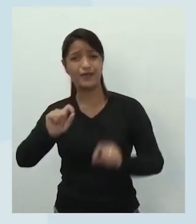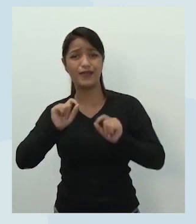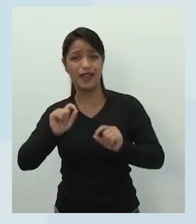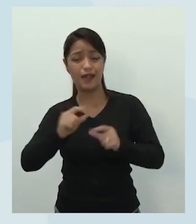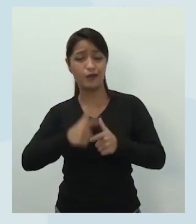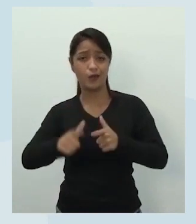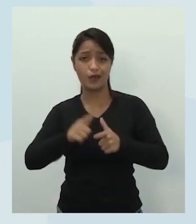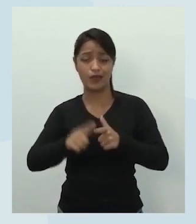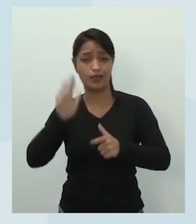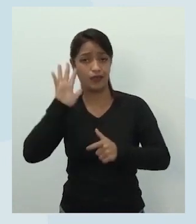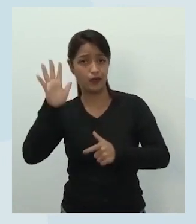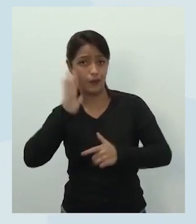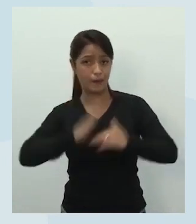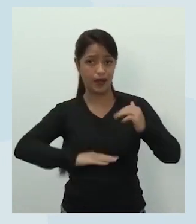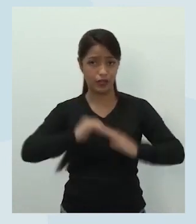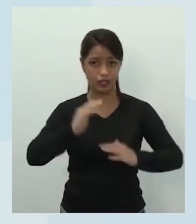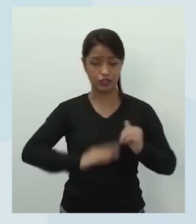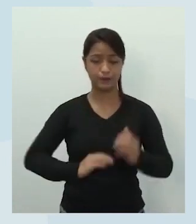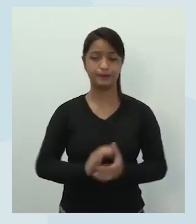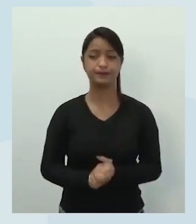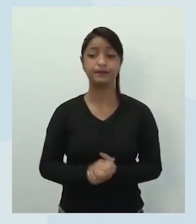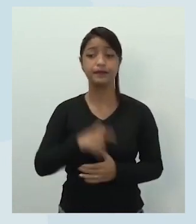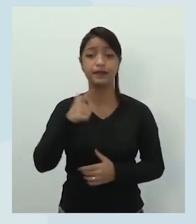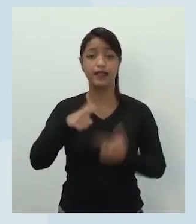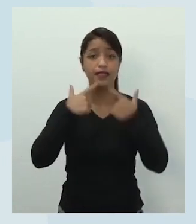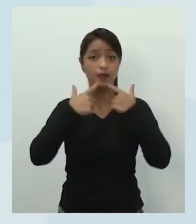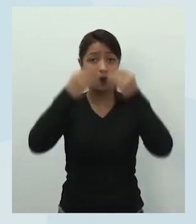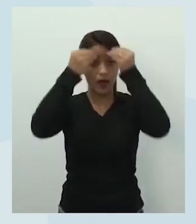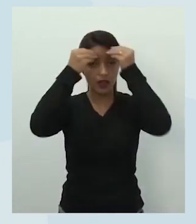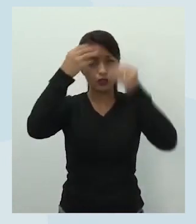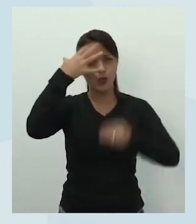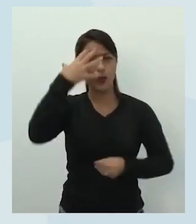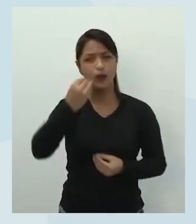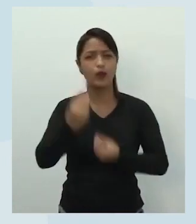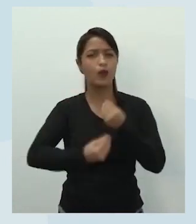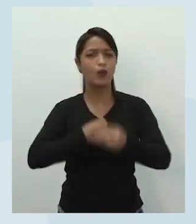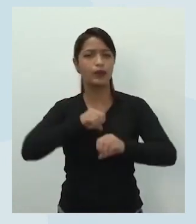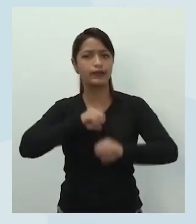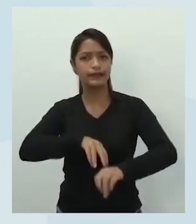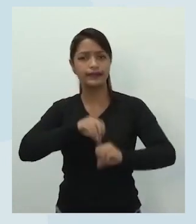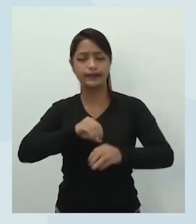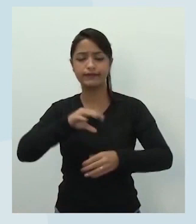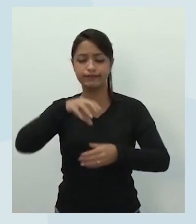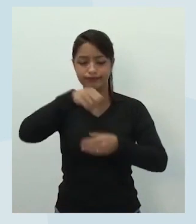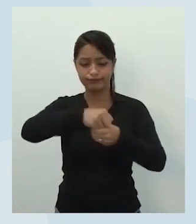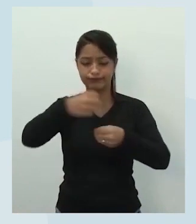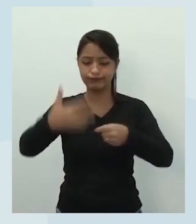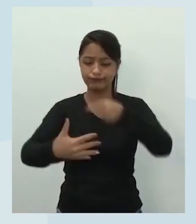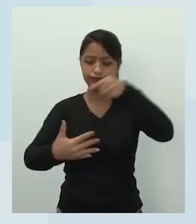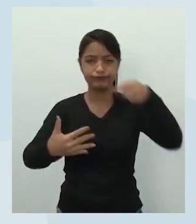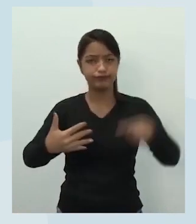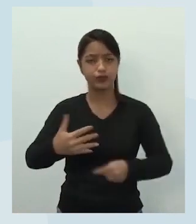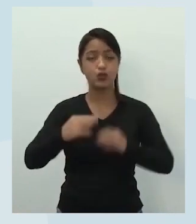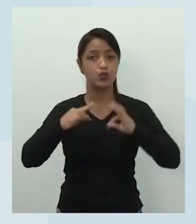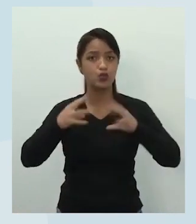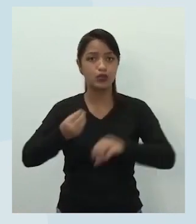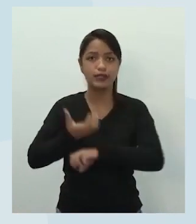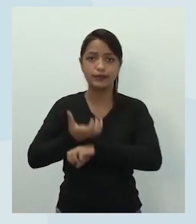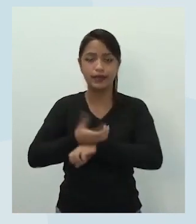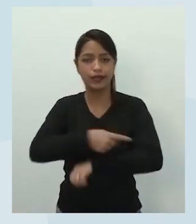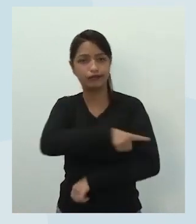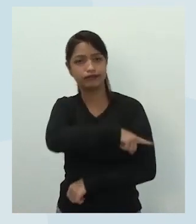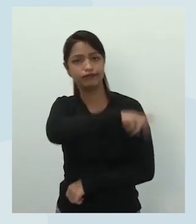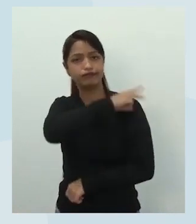prática. Compreender o ensino da linguagem, associado a todos os conteúdos disciplinares, em todas as